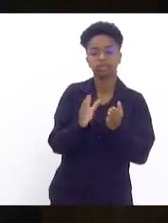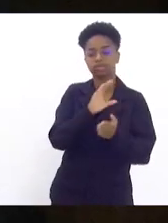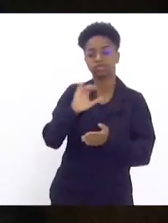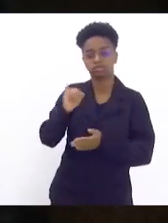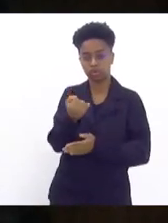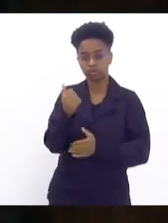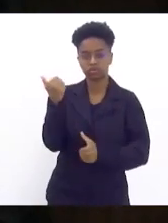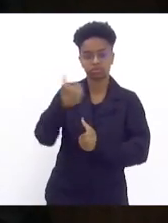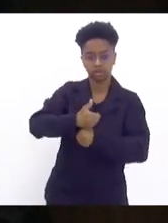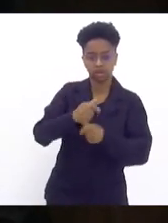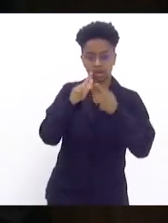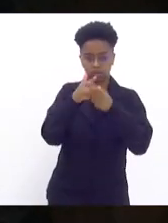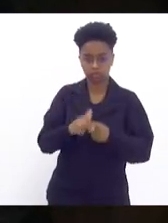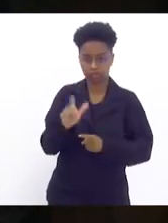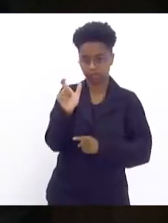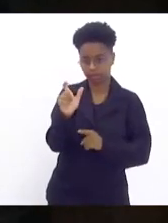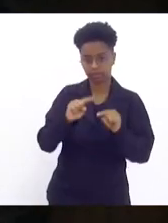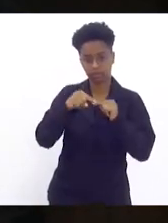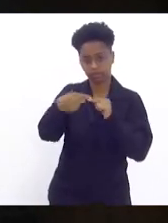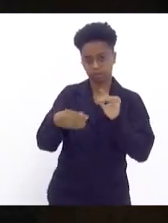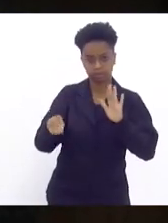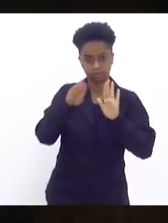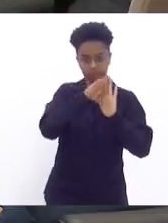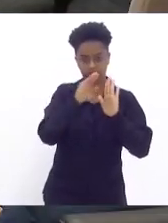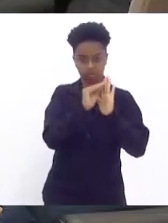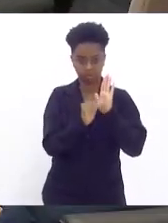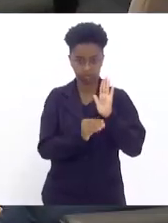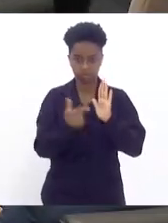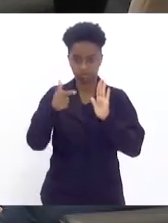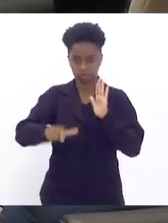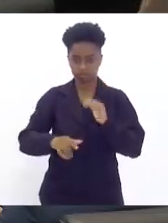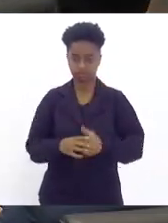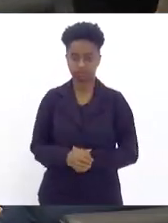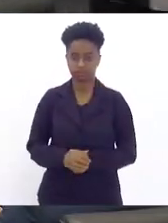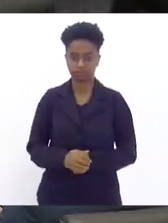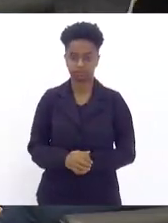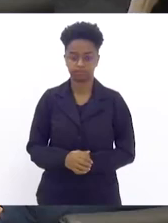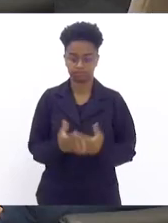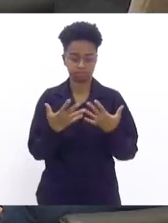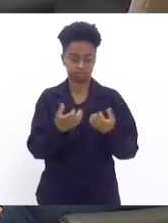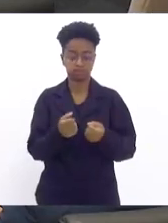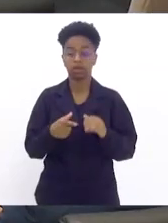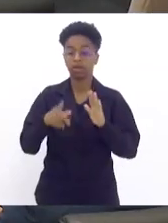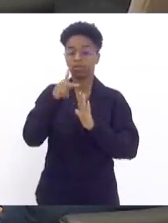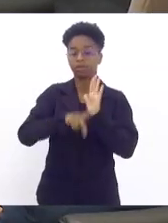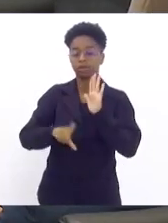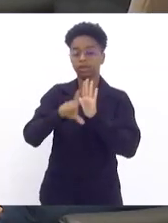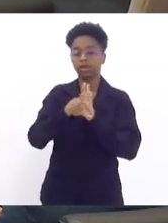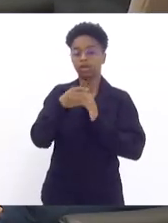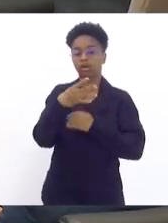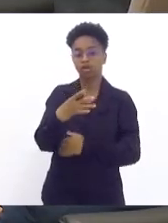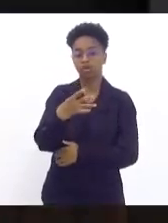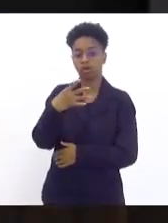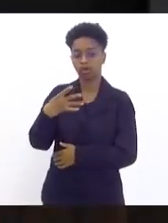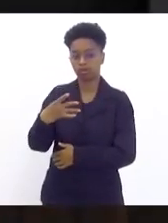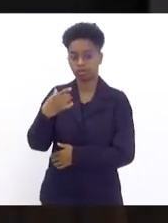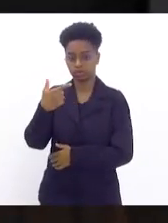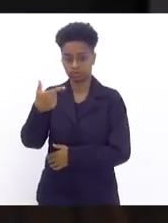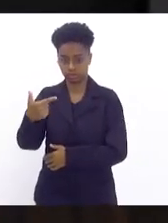corrigindo a palavra retoma pauta obrigado anuncie projeto de lei número